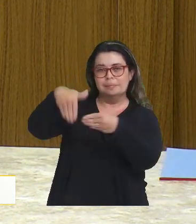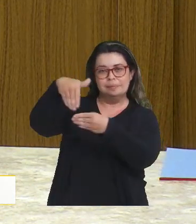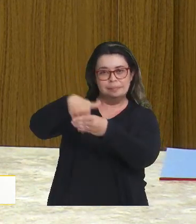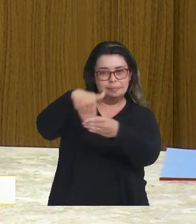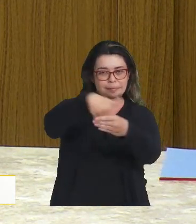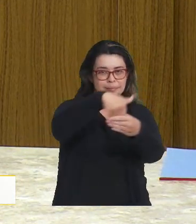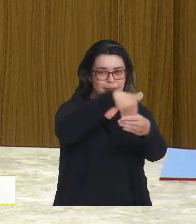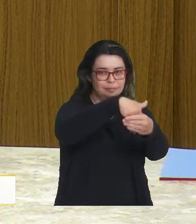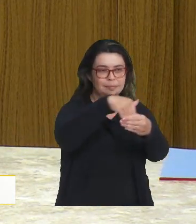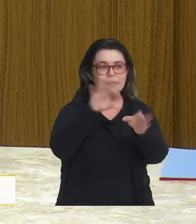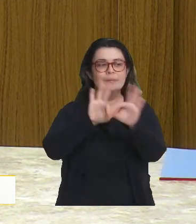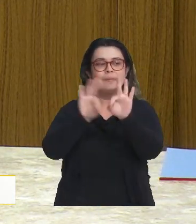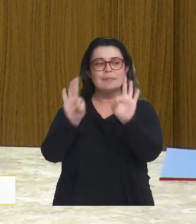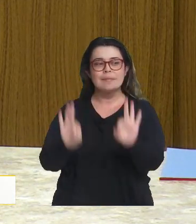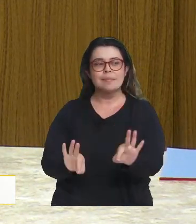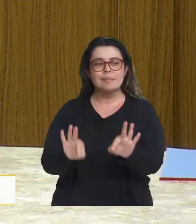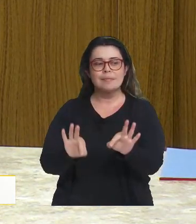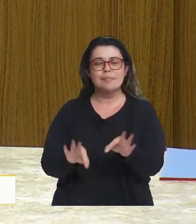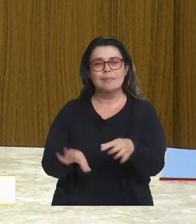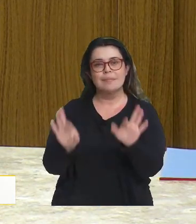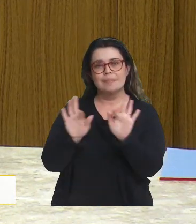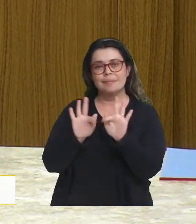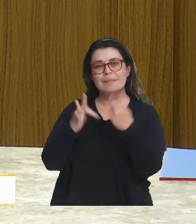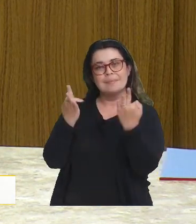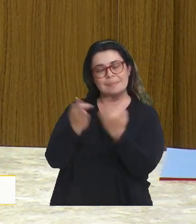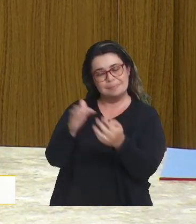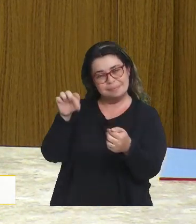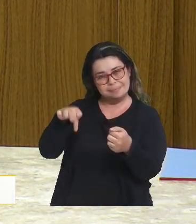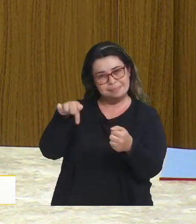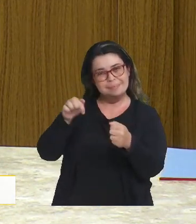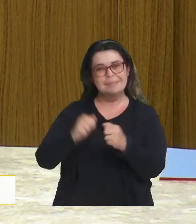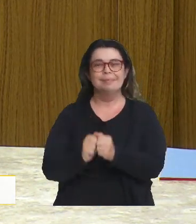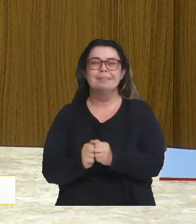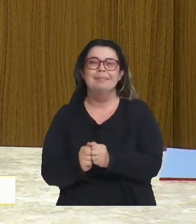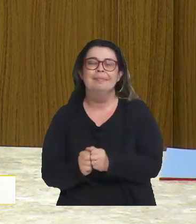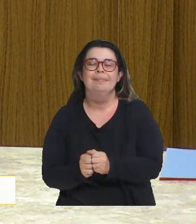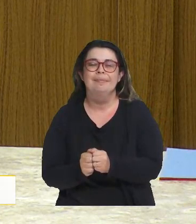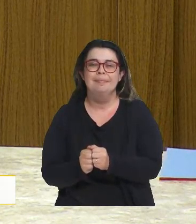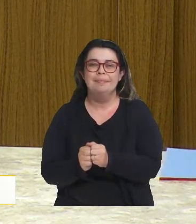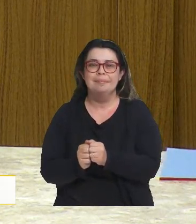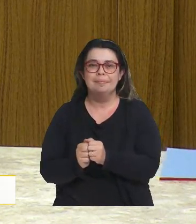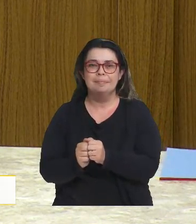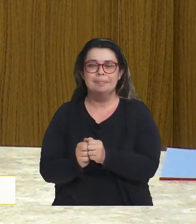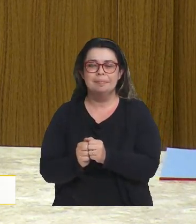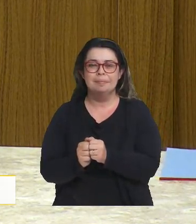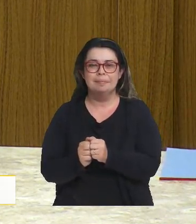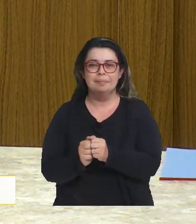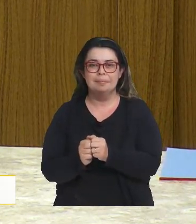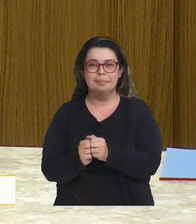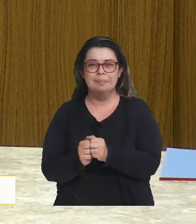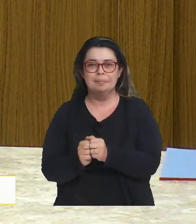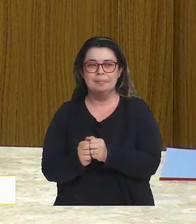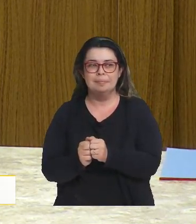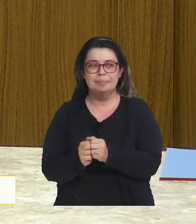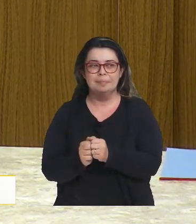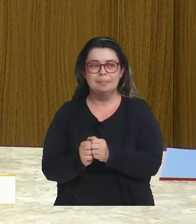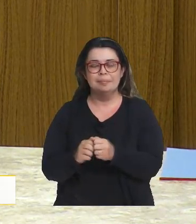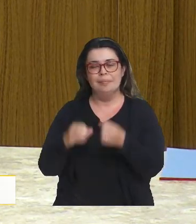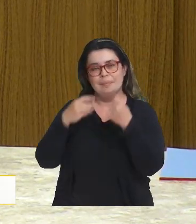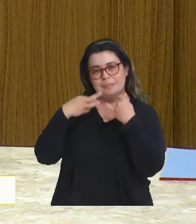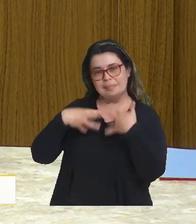projeto, uma vez que a família se faz presente aqui. E como na exposição dos